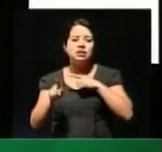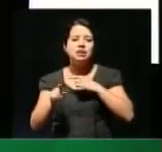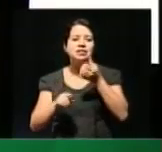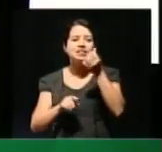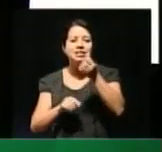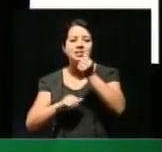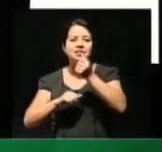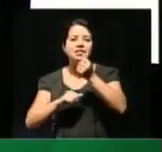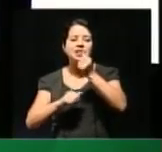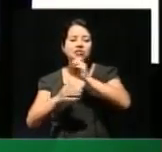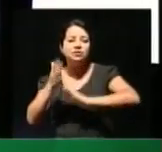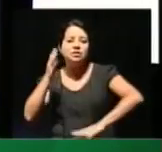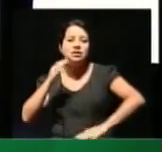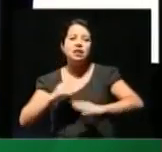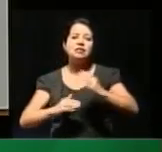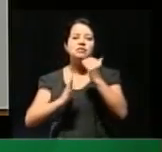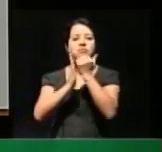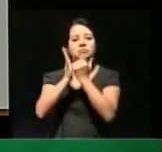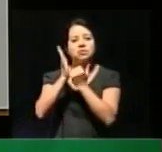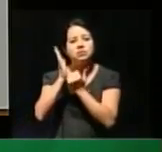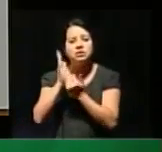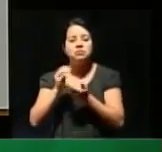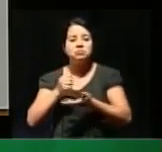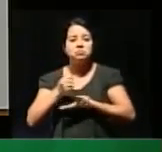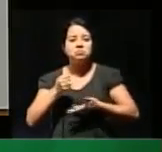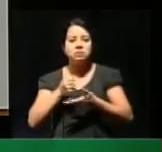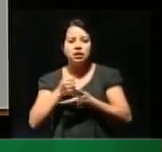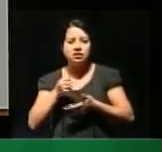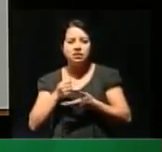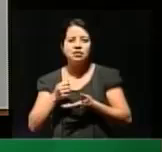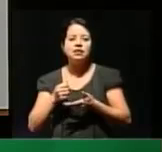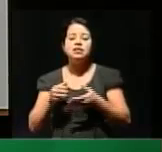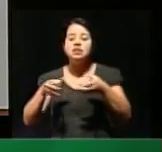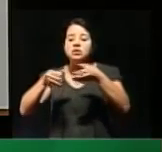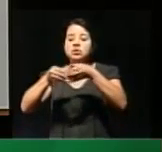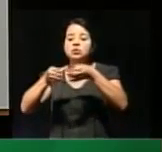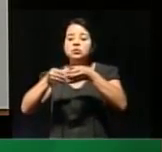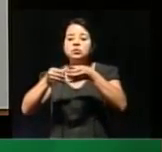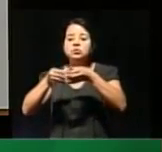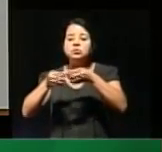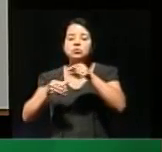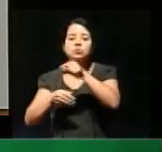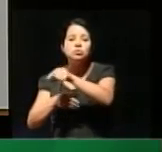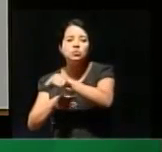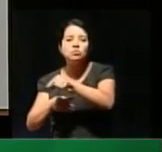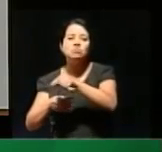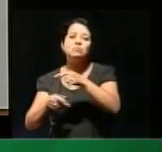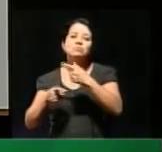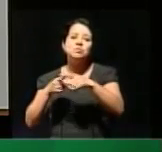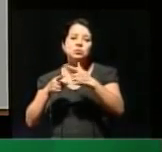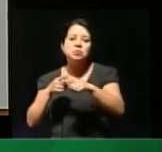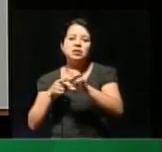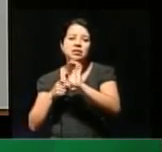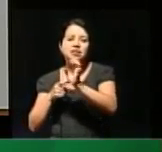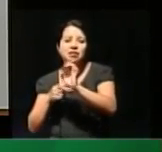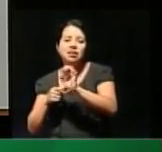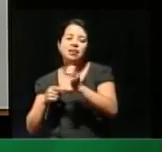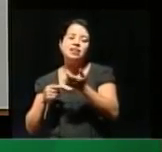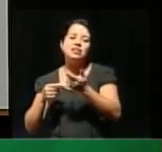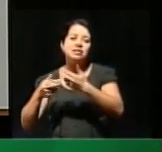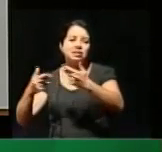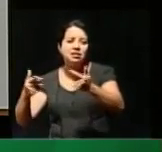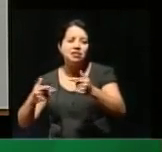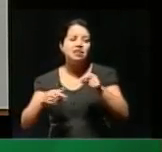básicas, você vê, atividades voltadas a intervenções com grupos vulneráveis, infecções em crianças e mortes maternas, mudança de